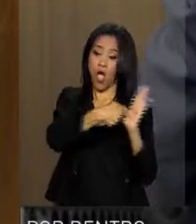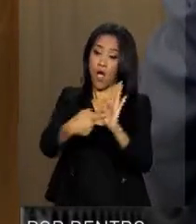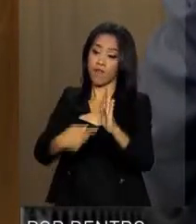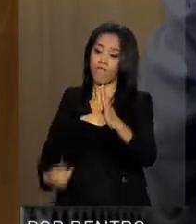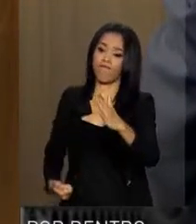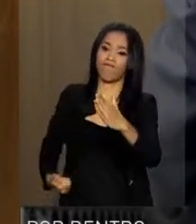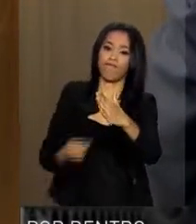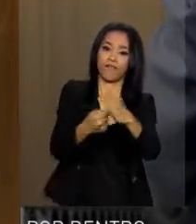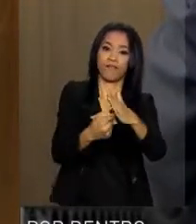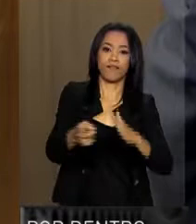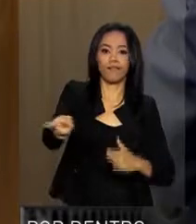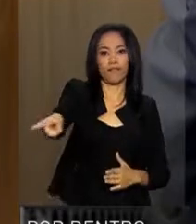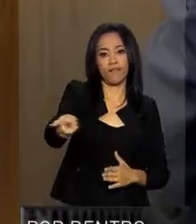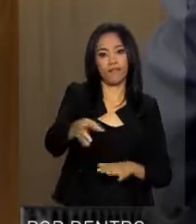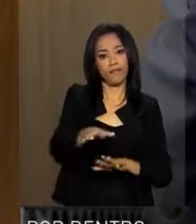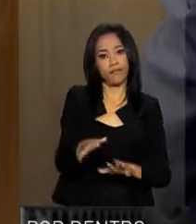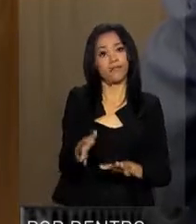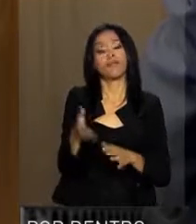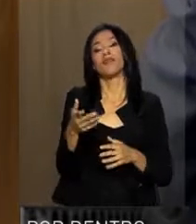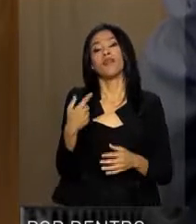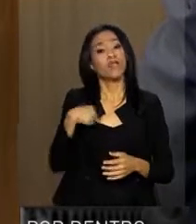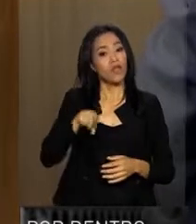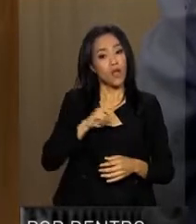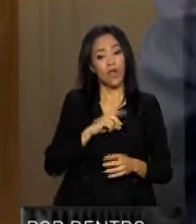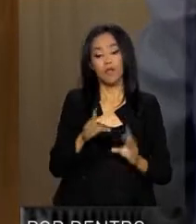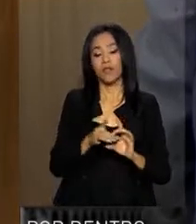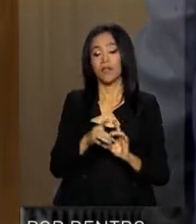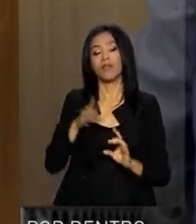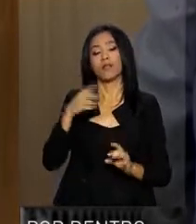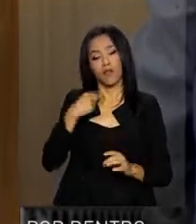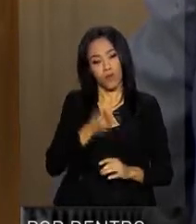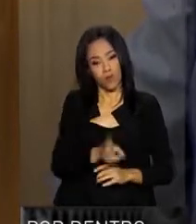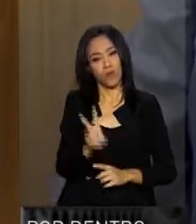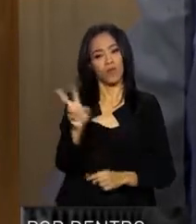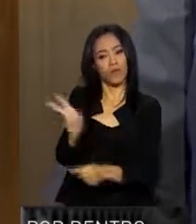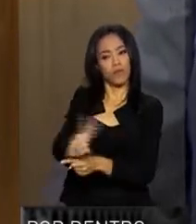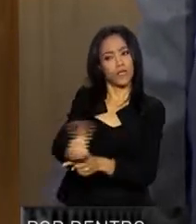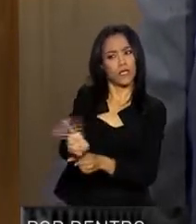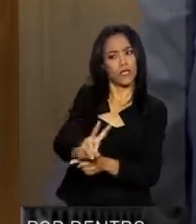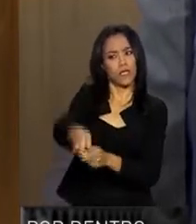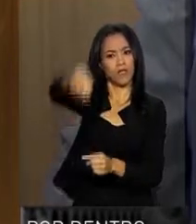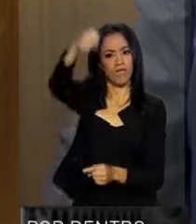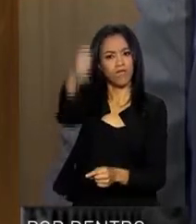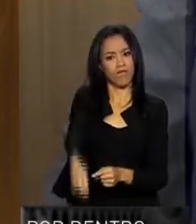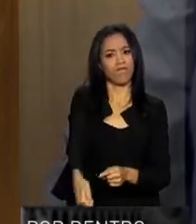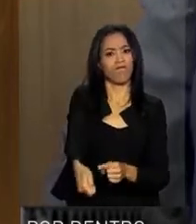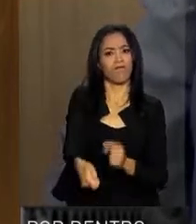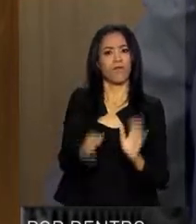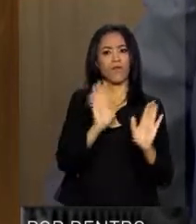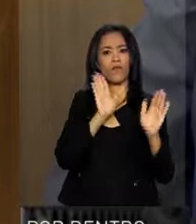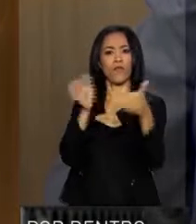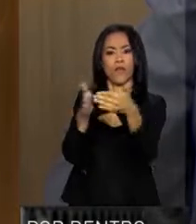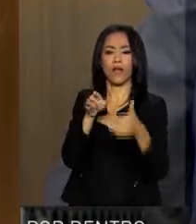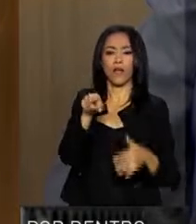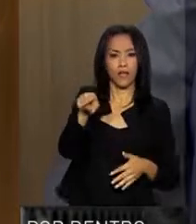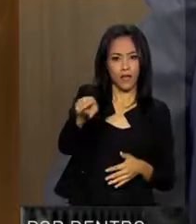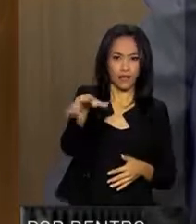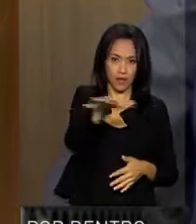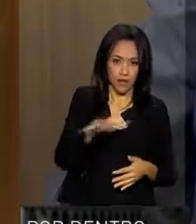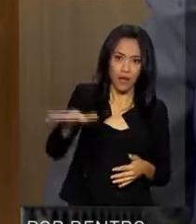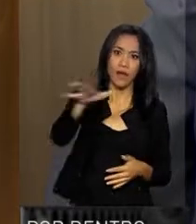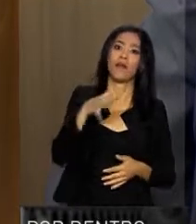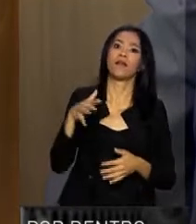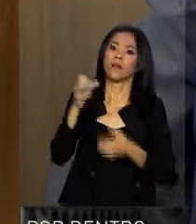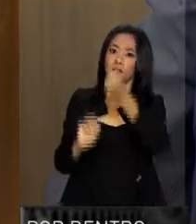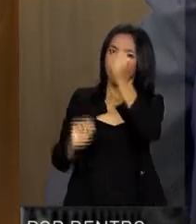a à disposição e com uma fiscalização bastante focada nessa região mas